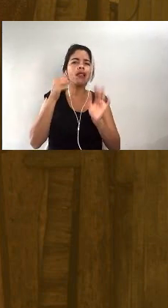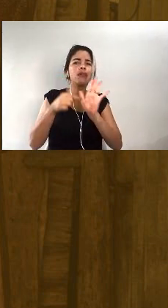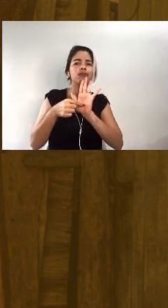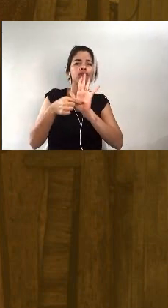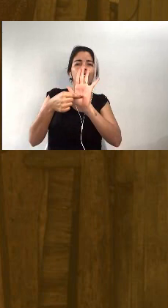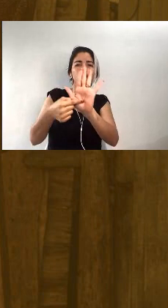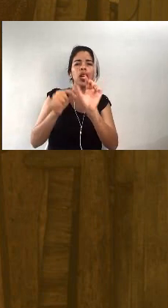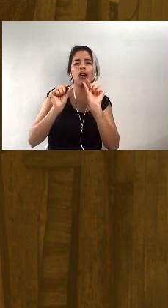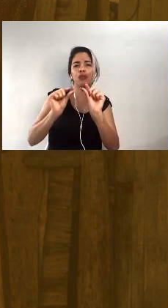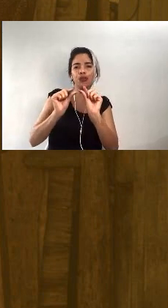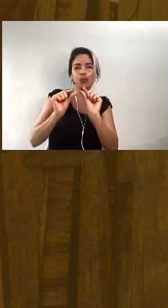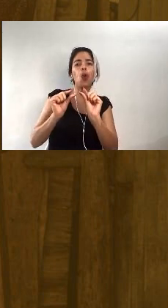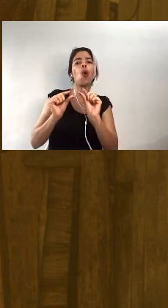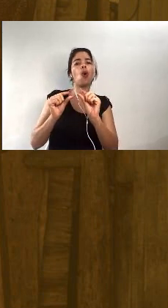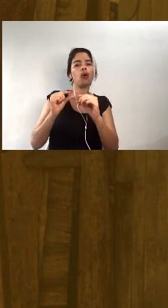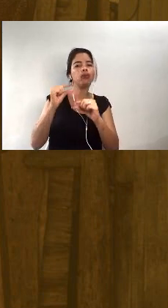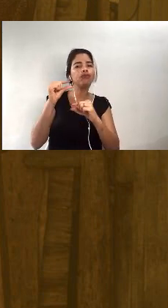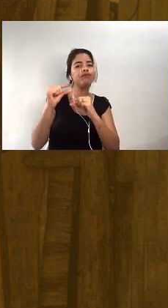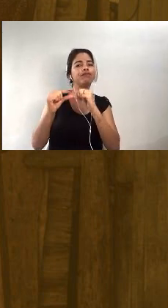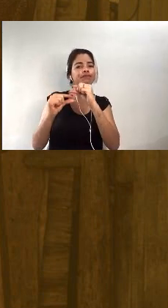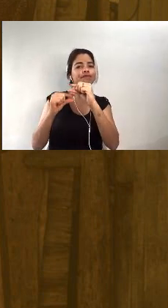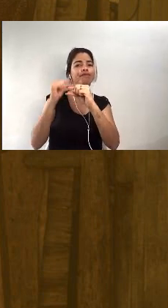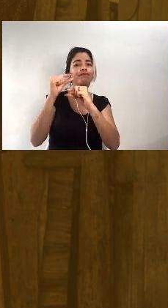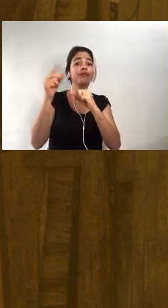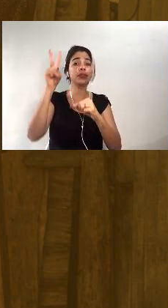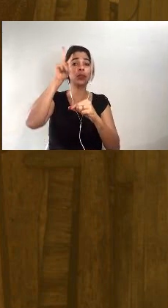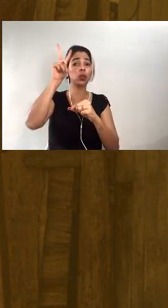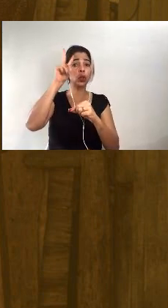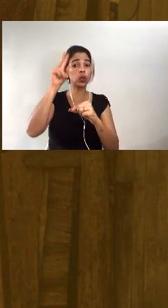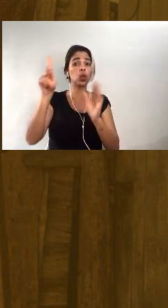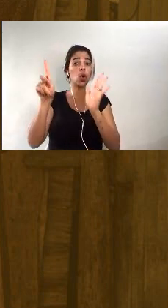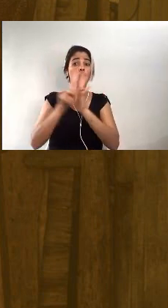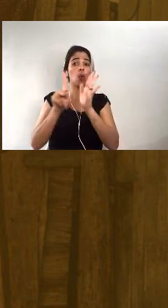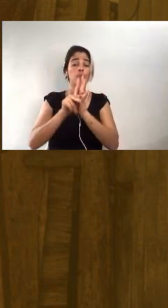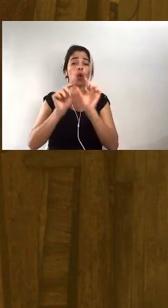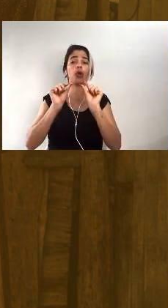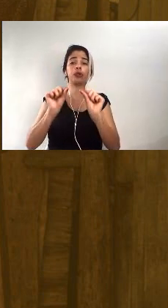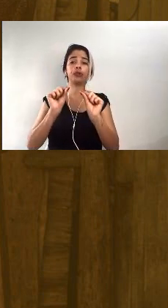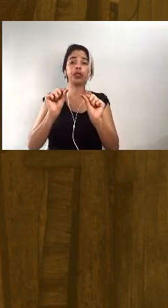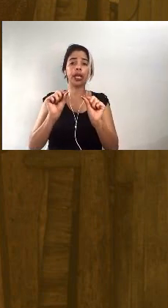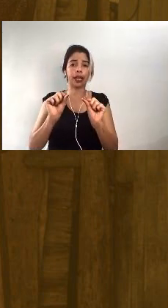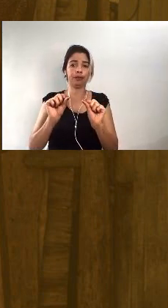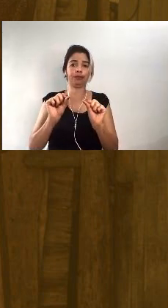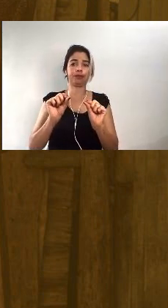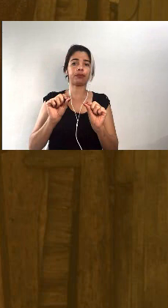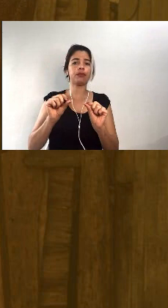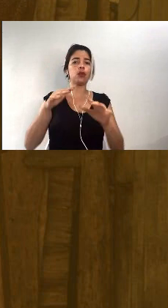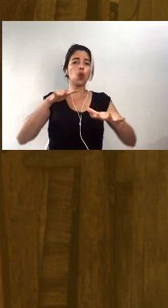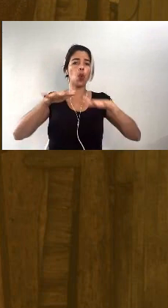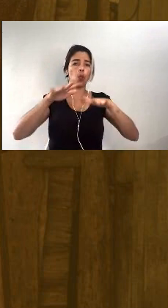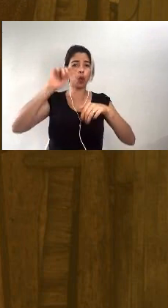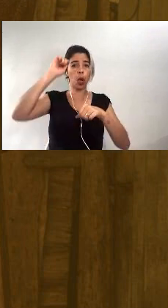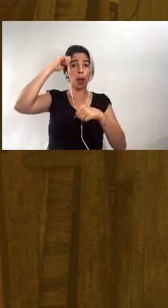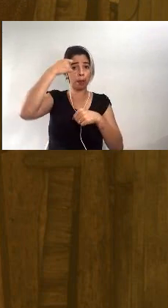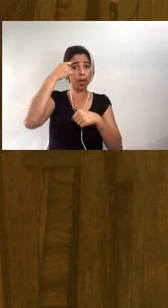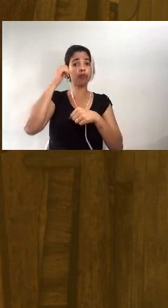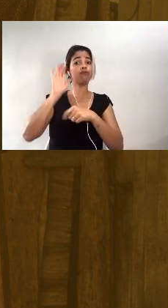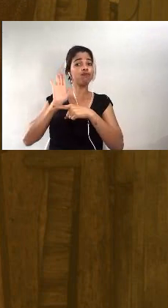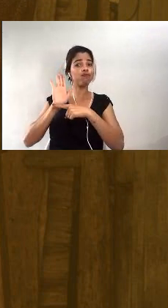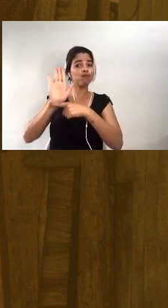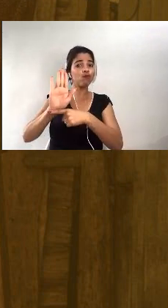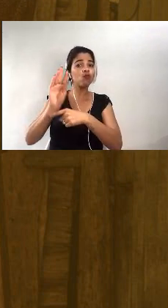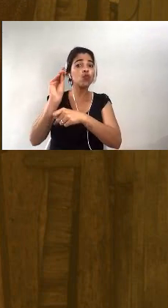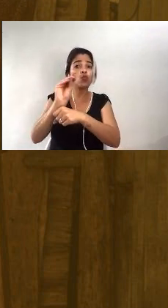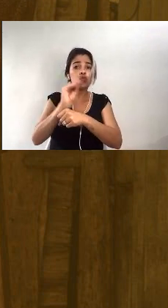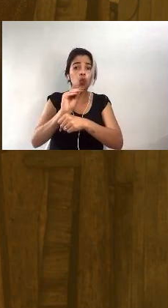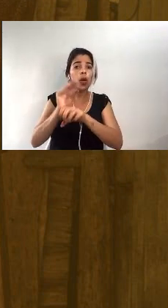um pouco dessas contribuições a partir desse argumento da Nilma Lino Gomes, onde ela vai dizer o movimento negro educa. Se você